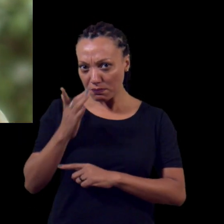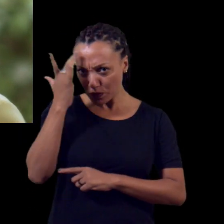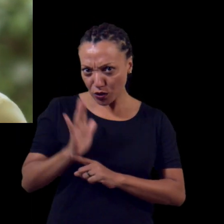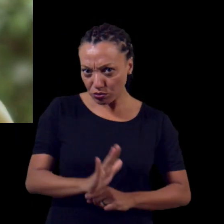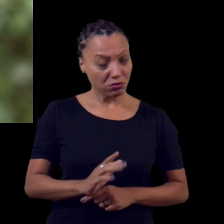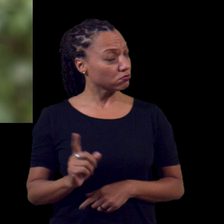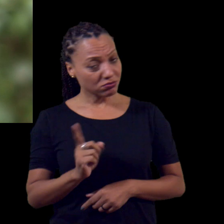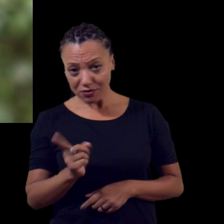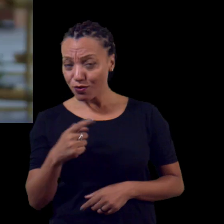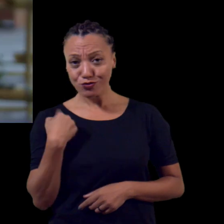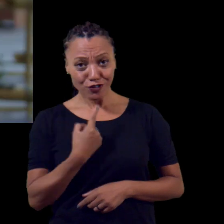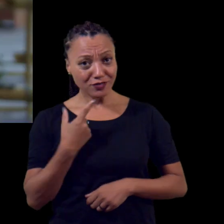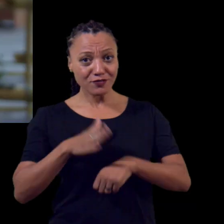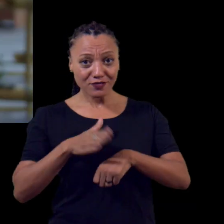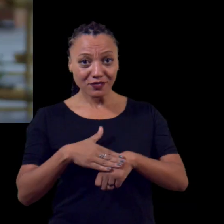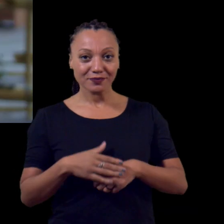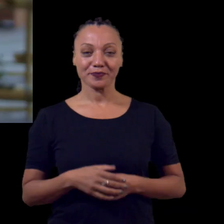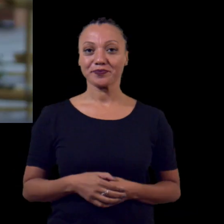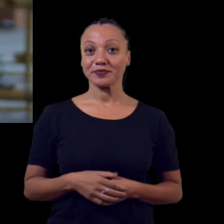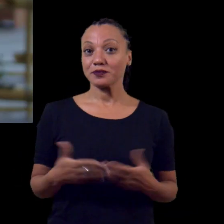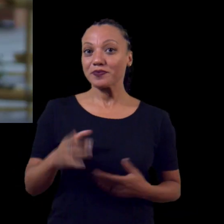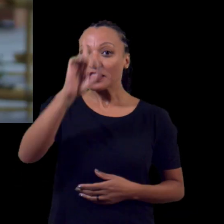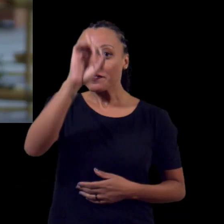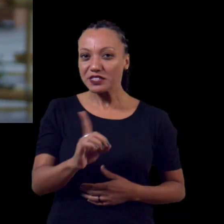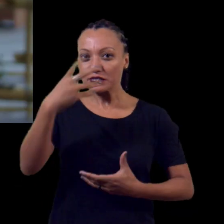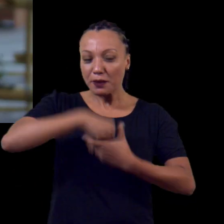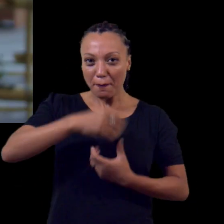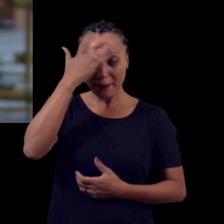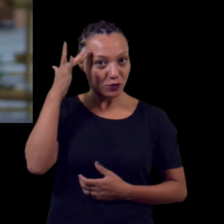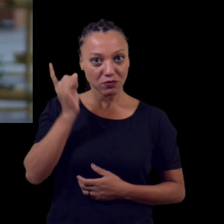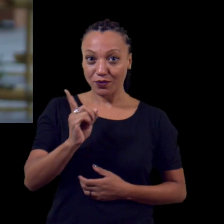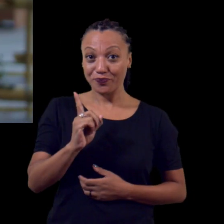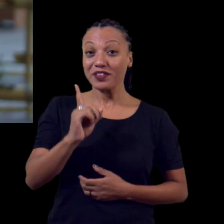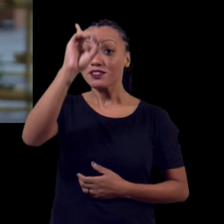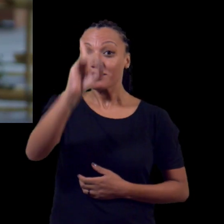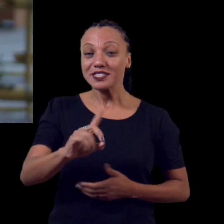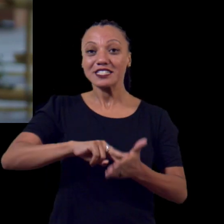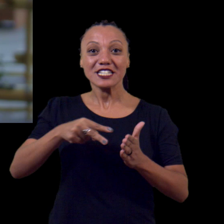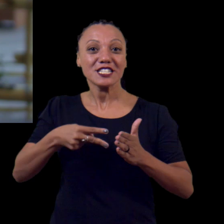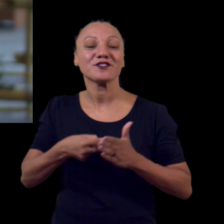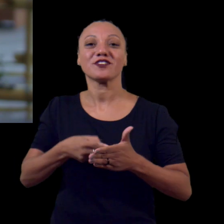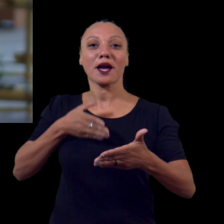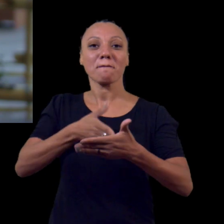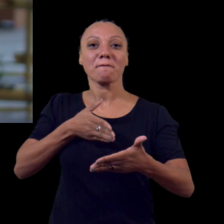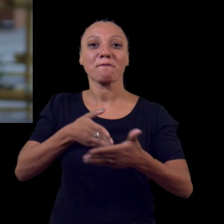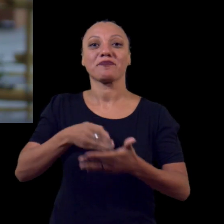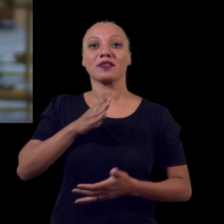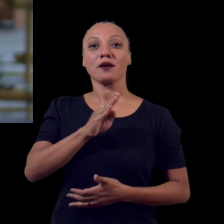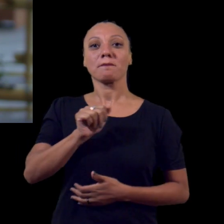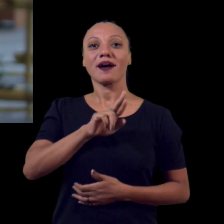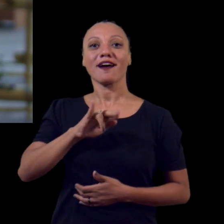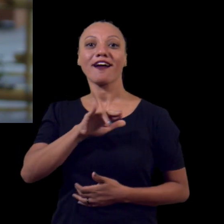Não ajuda a fazer. Então, a deficiência, ela não está na pessoa. A deficiência, ela está na interação com essas barreiras para que ela viva